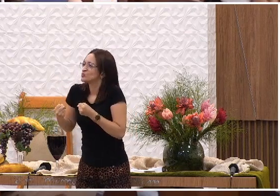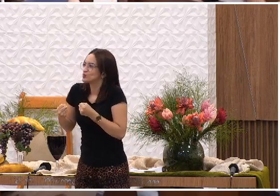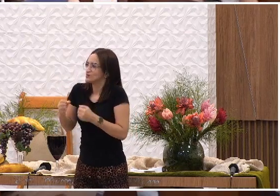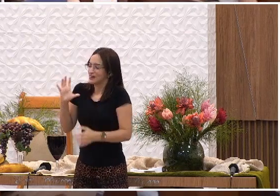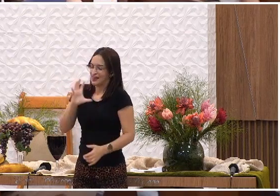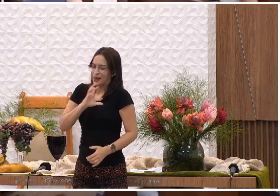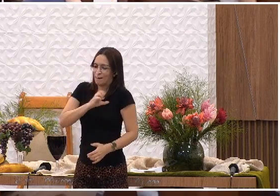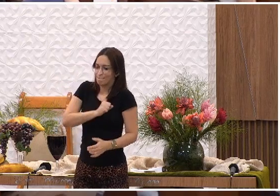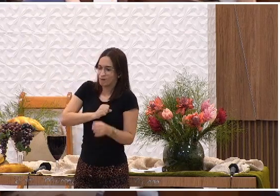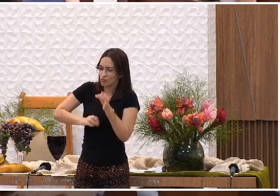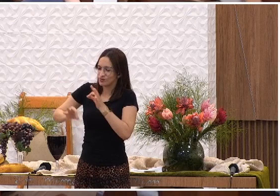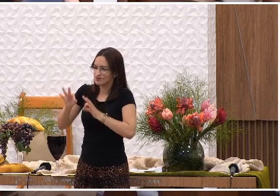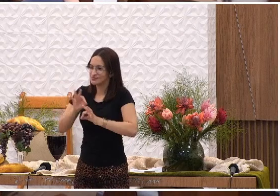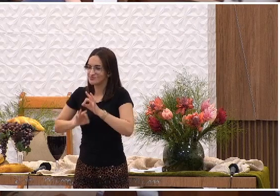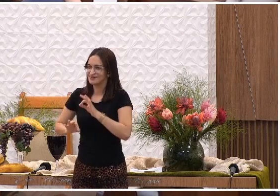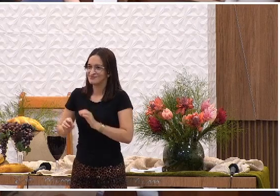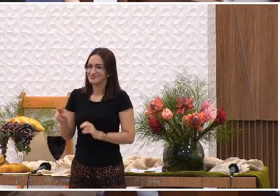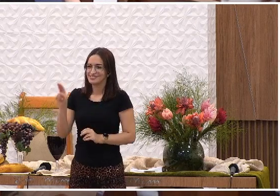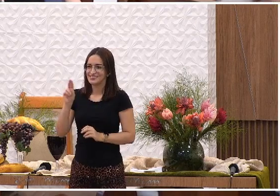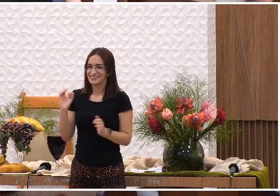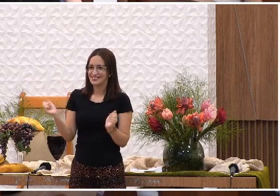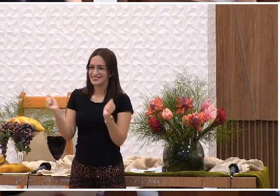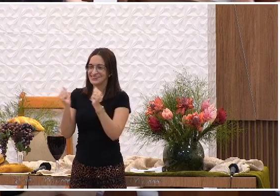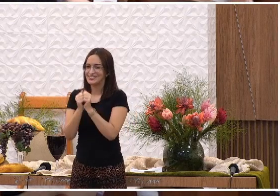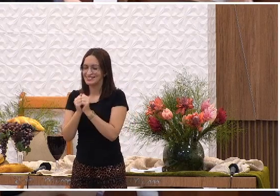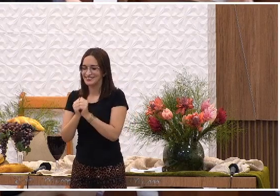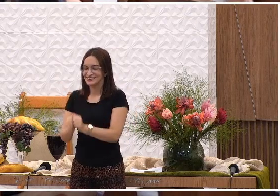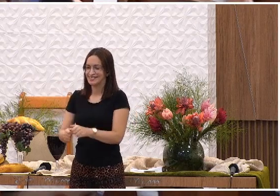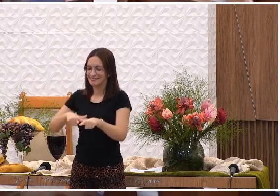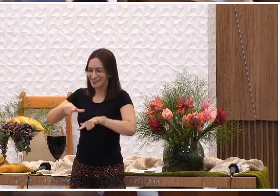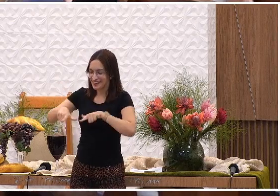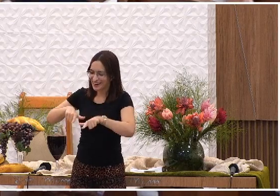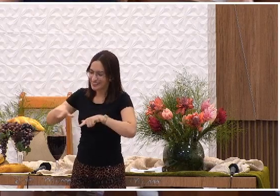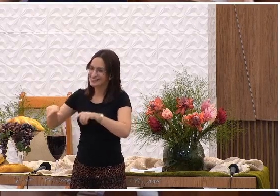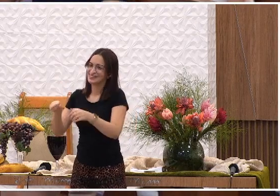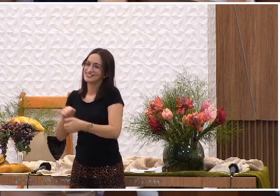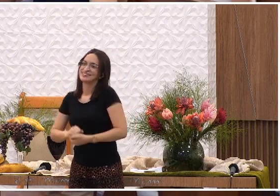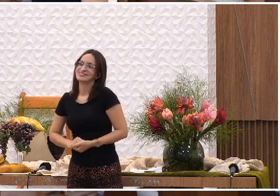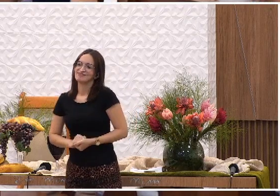Fotinha, pessoal, não esqueçam. Venham para cá.